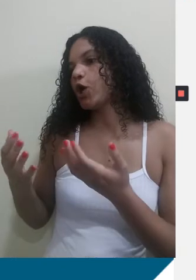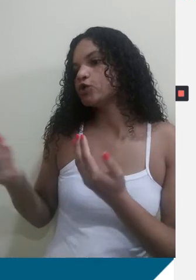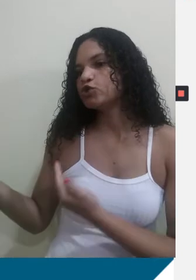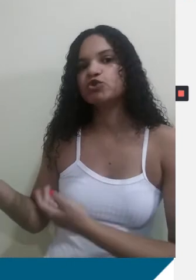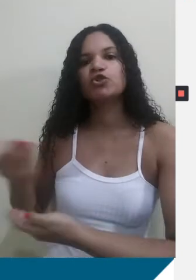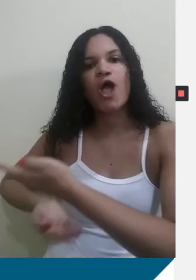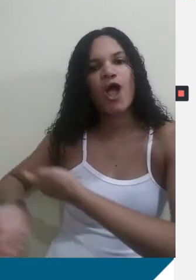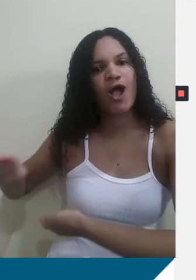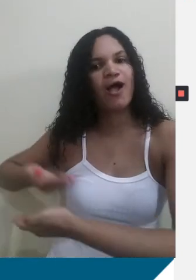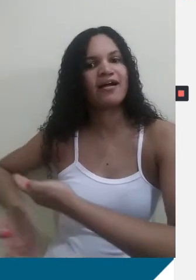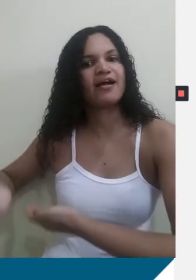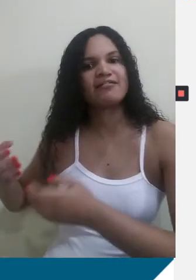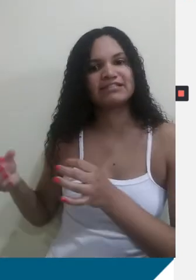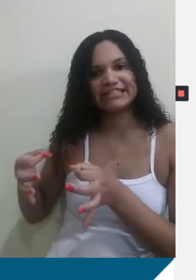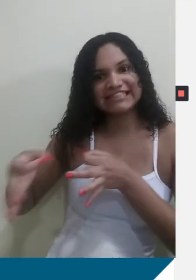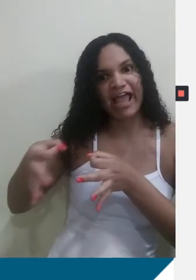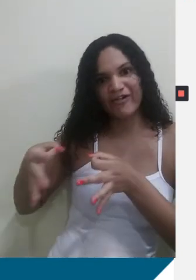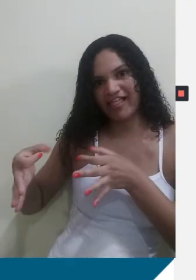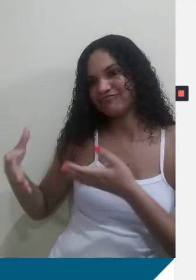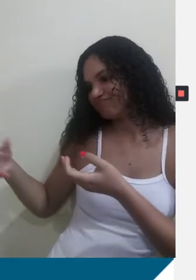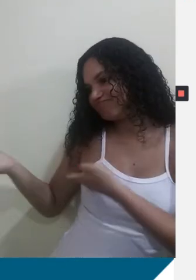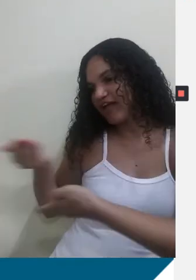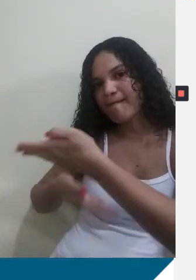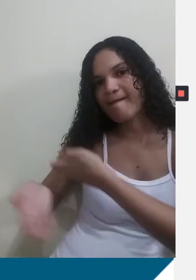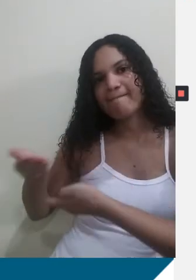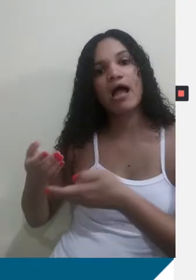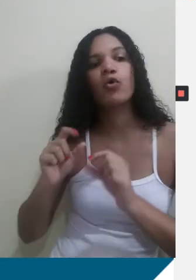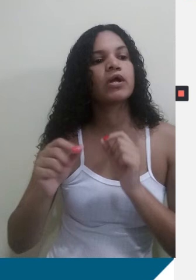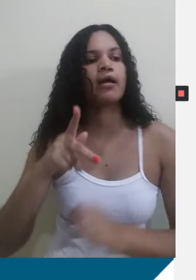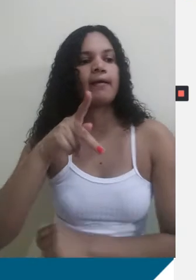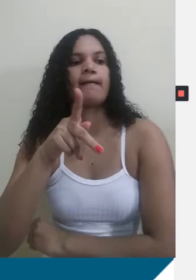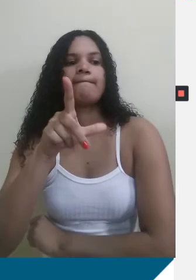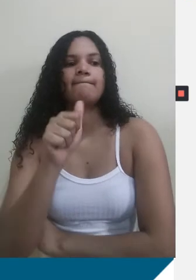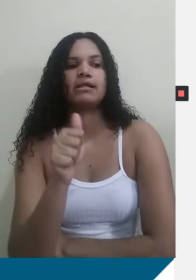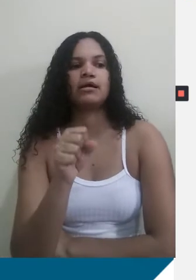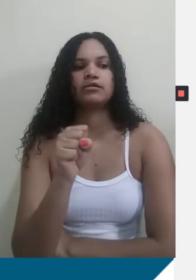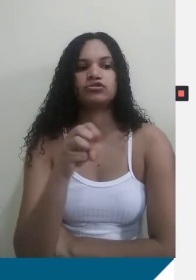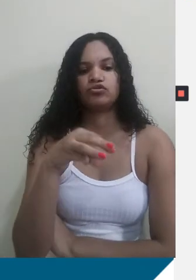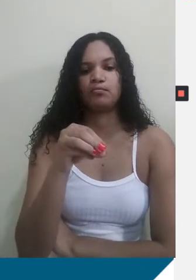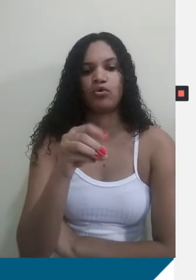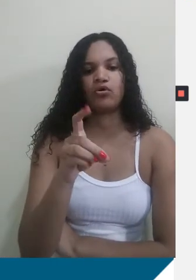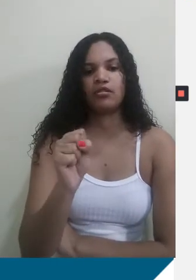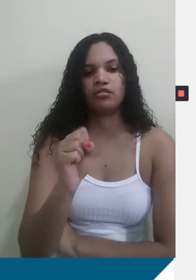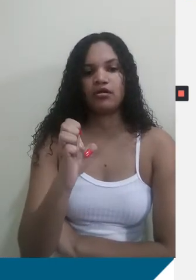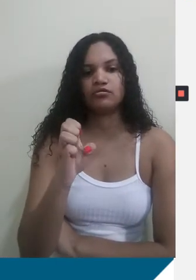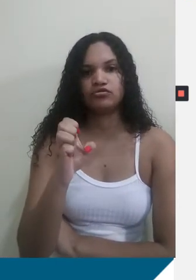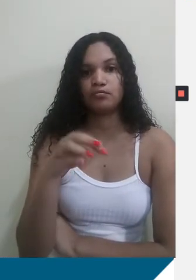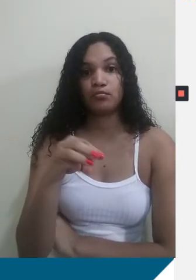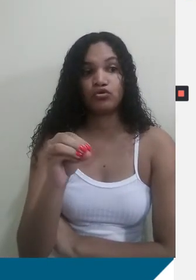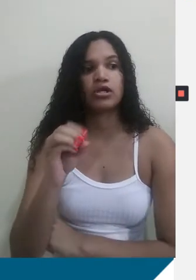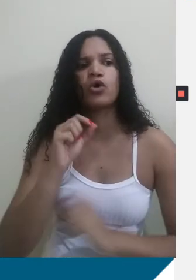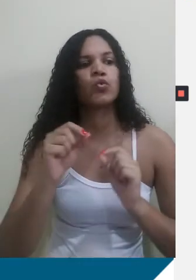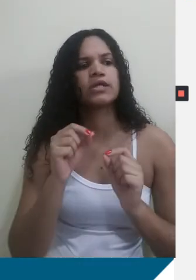de substâncias entre uma célula e outra, nós temos os chamados plasmodesmos, que são pequenas